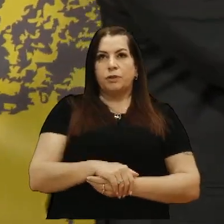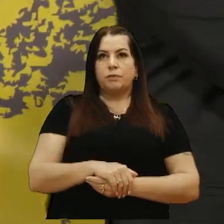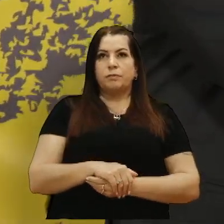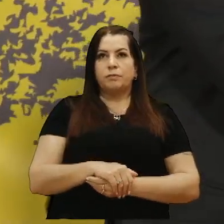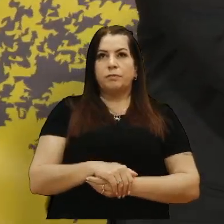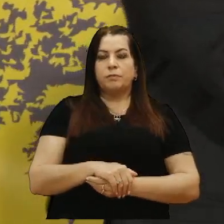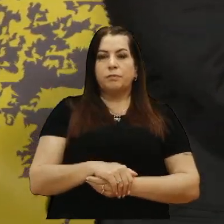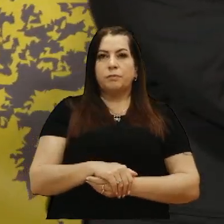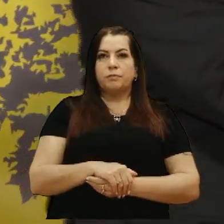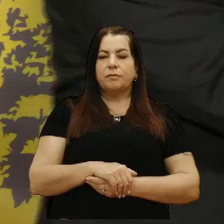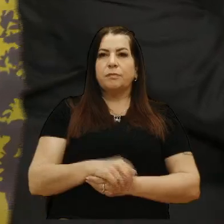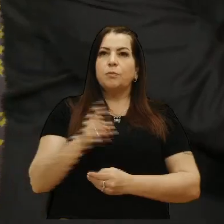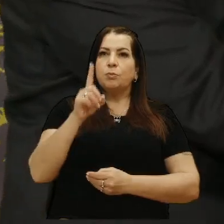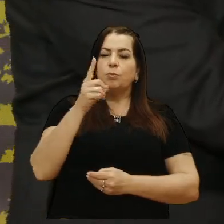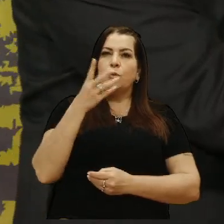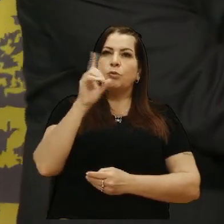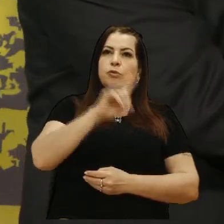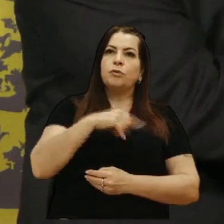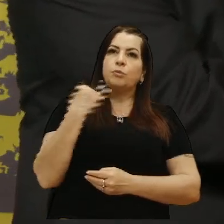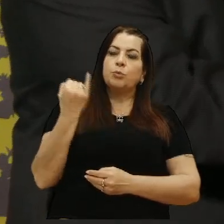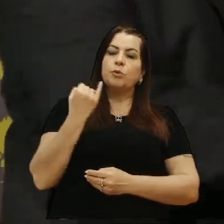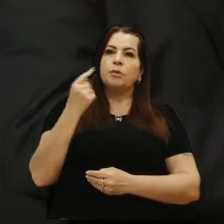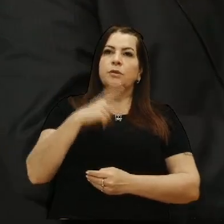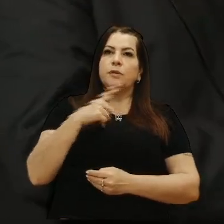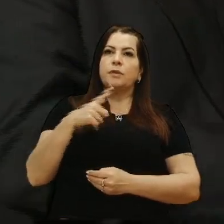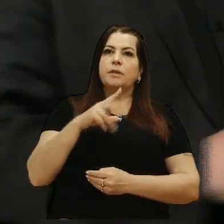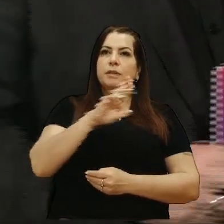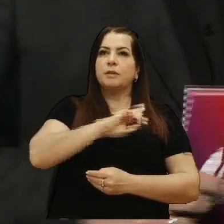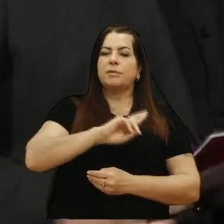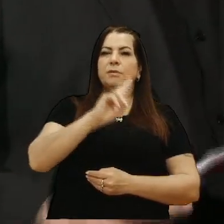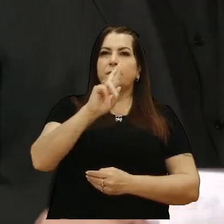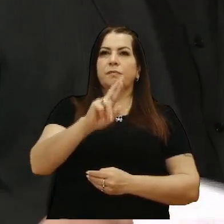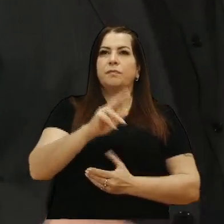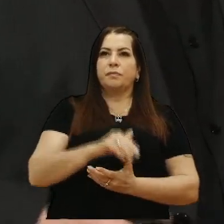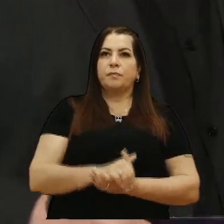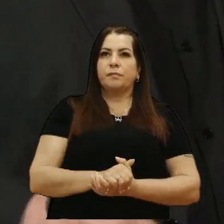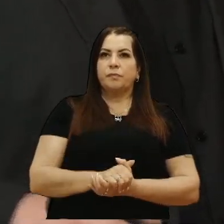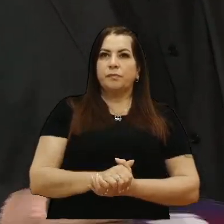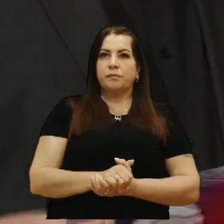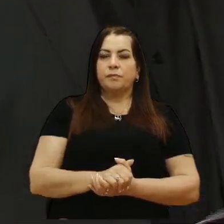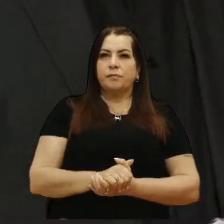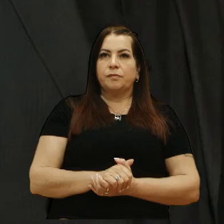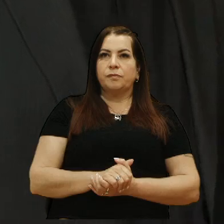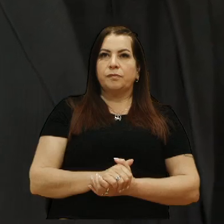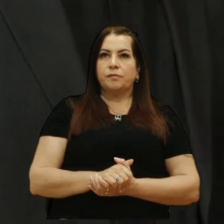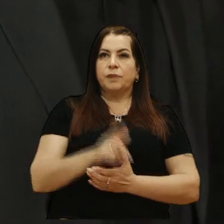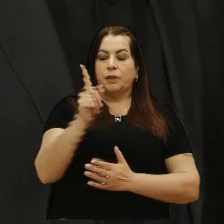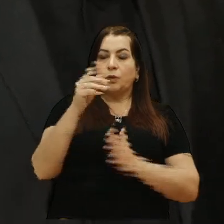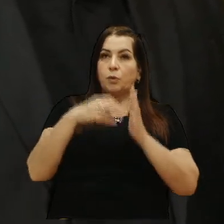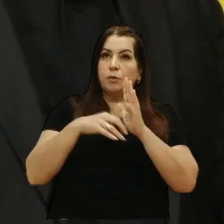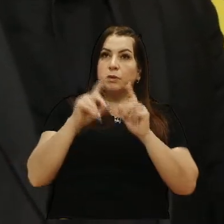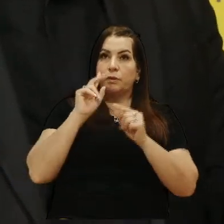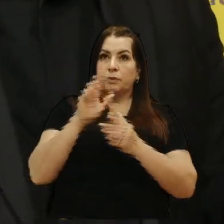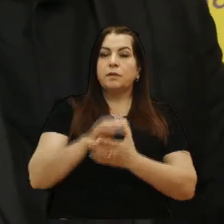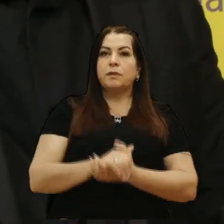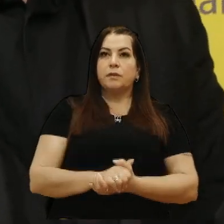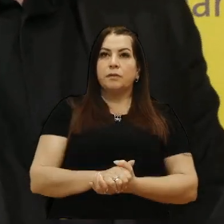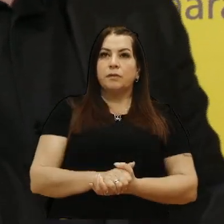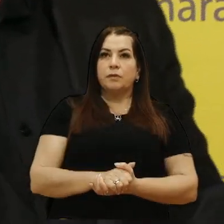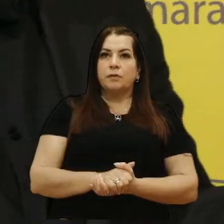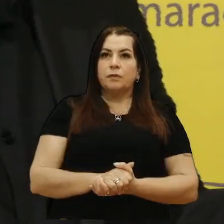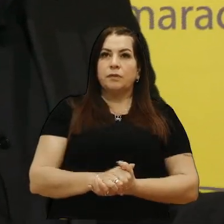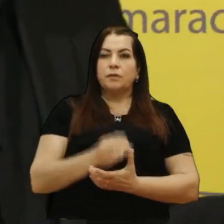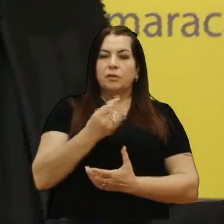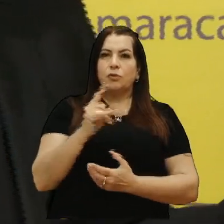dia. A importância de nós termos representatividade no Congresso Nacional. Vejam que nos